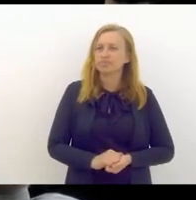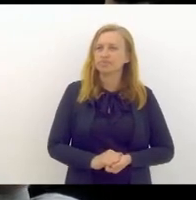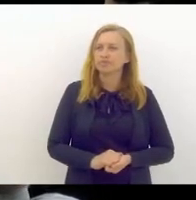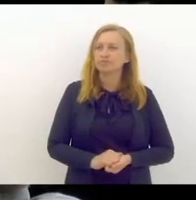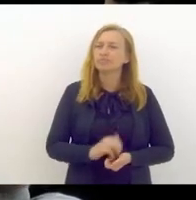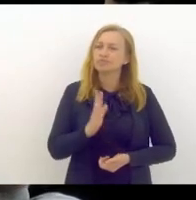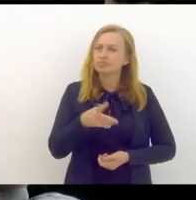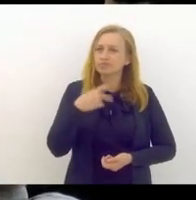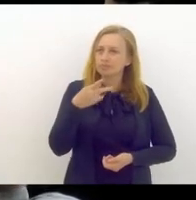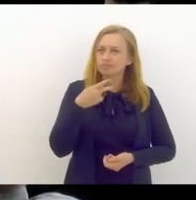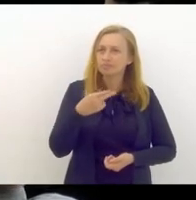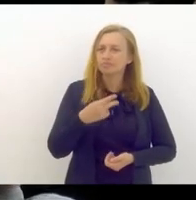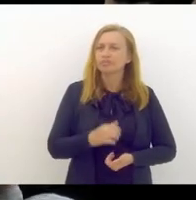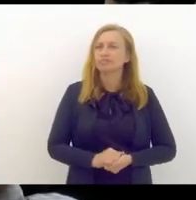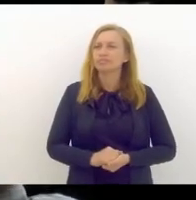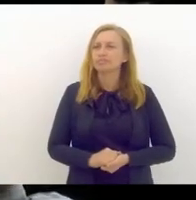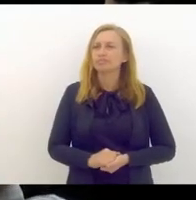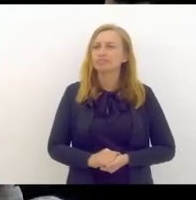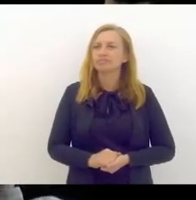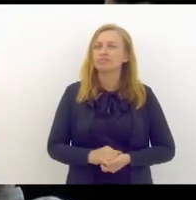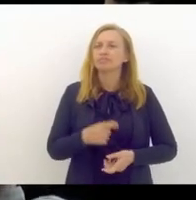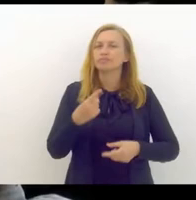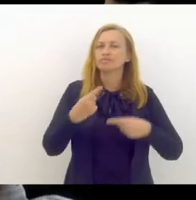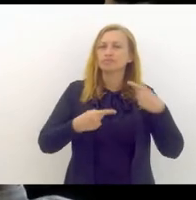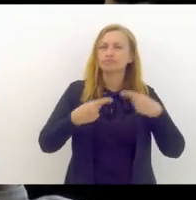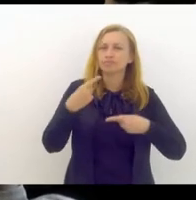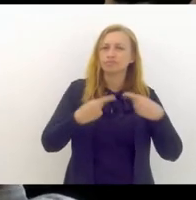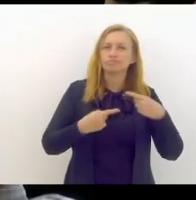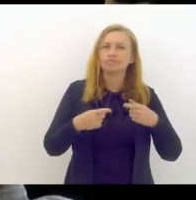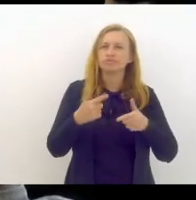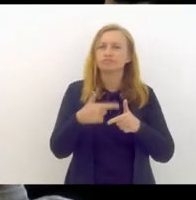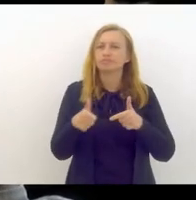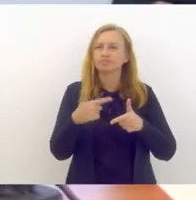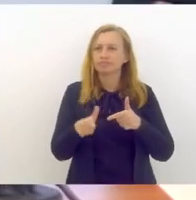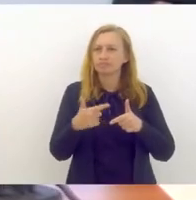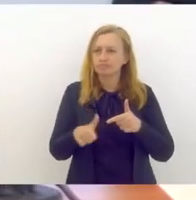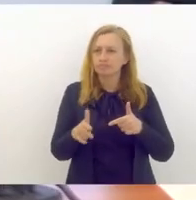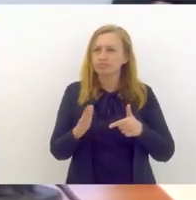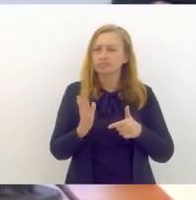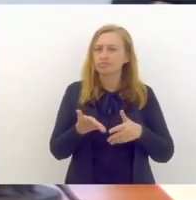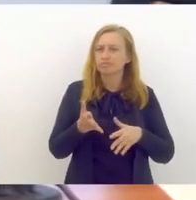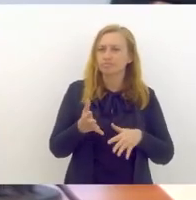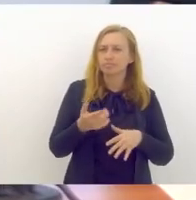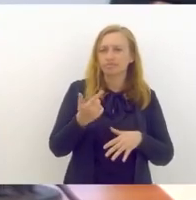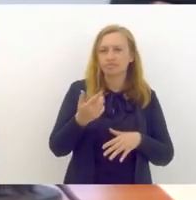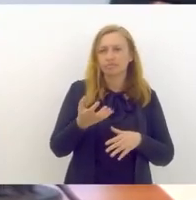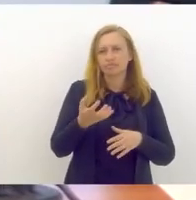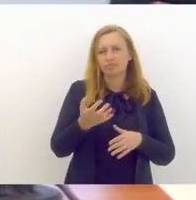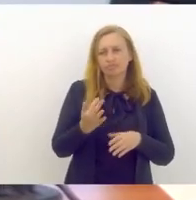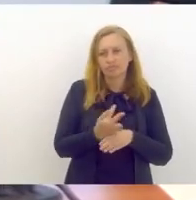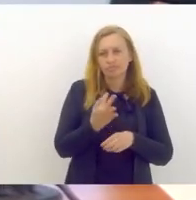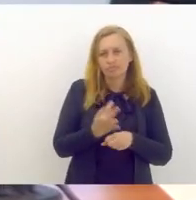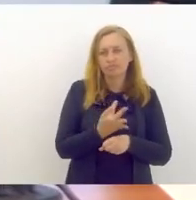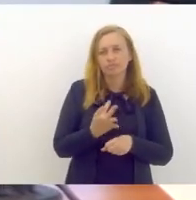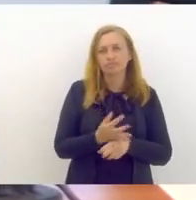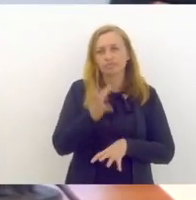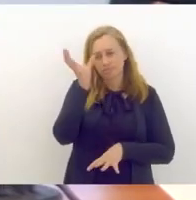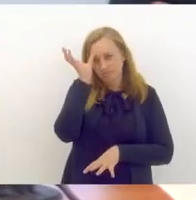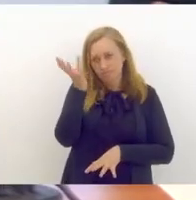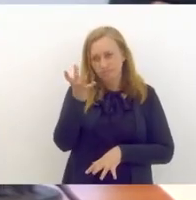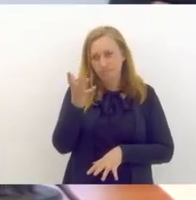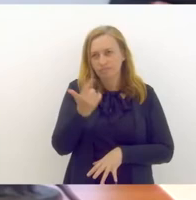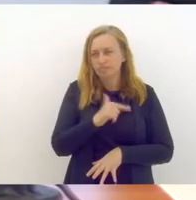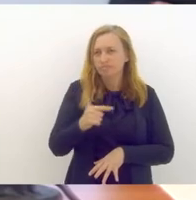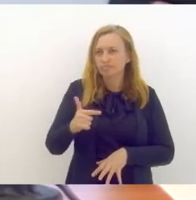Como eu falei na origem, a gente está aqui para discutir um problema que já tentou-se uma solução por via do redesenho. E, não